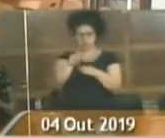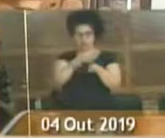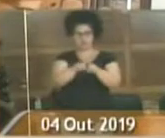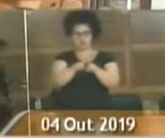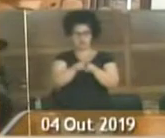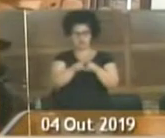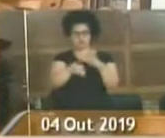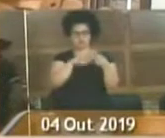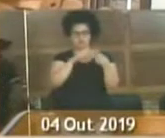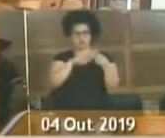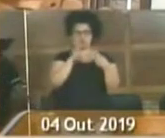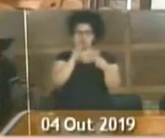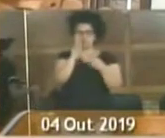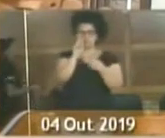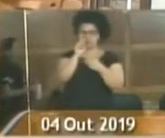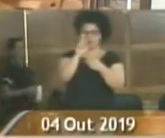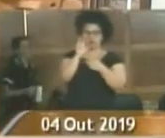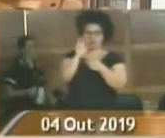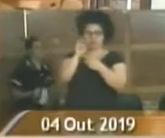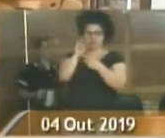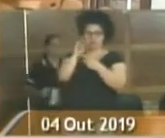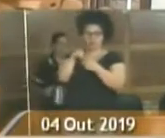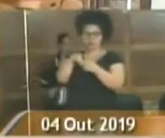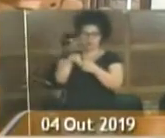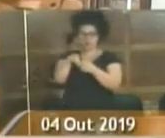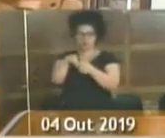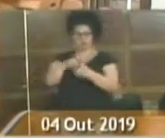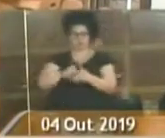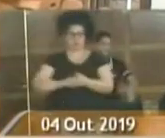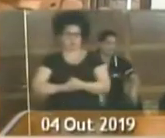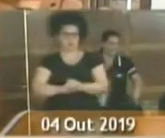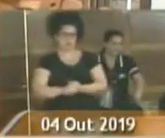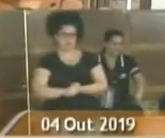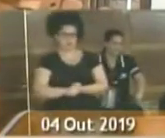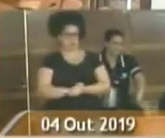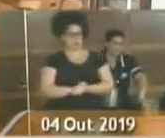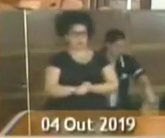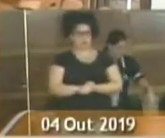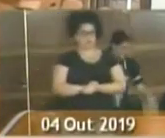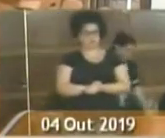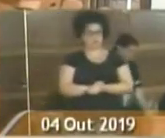doutora Karen da Cruz Bercô Ururaí Correia,